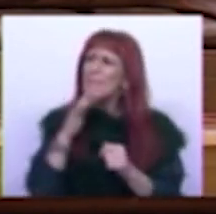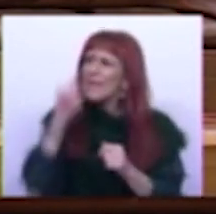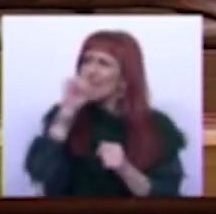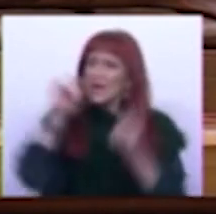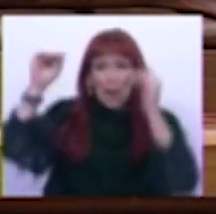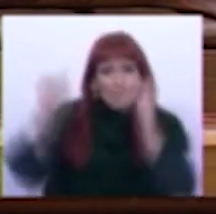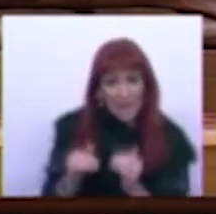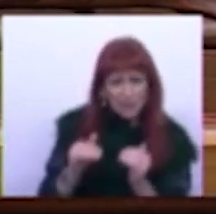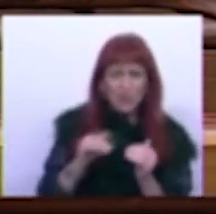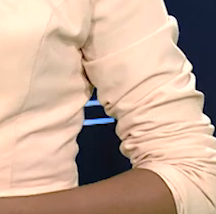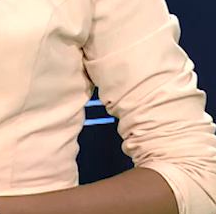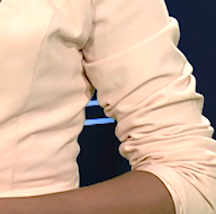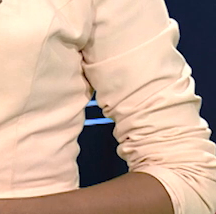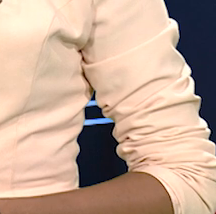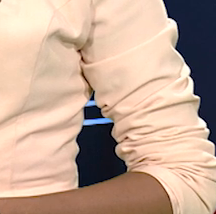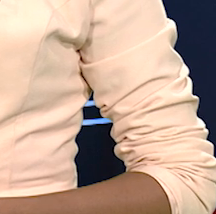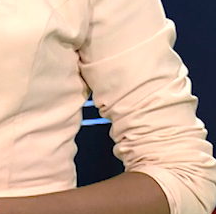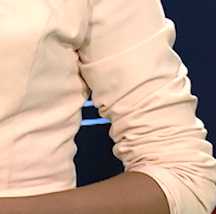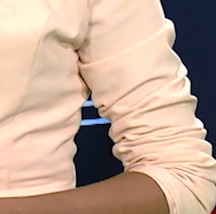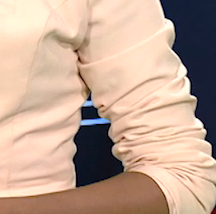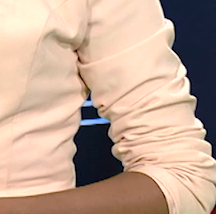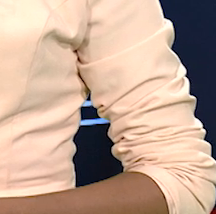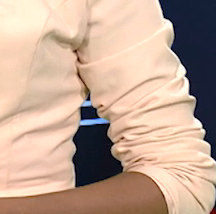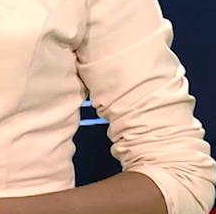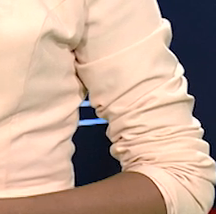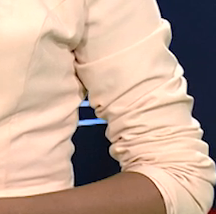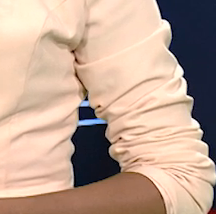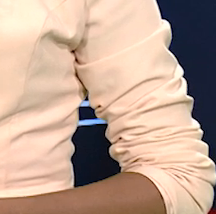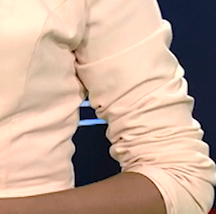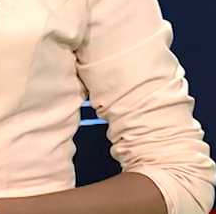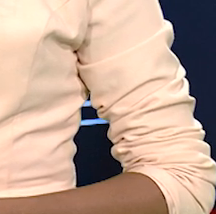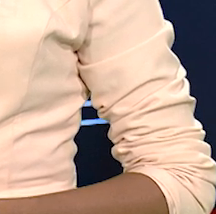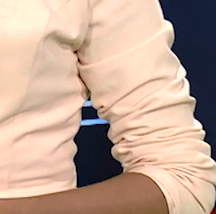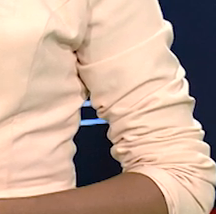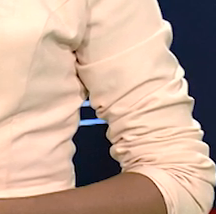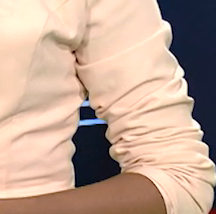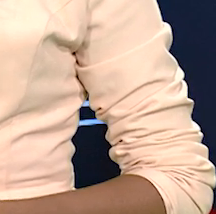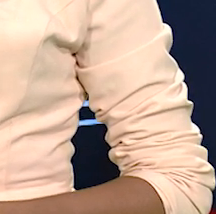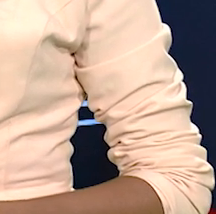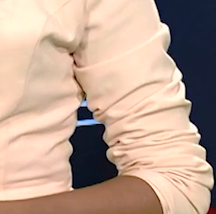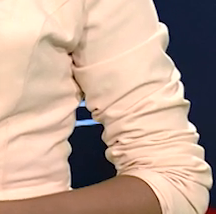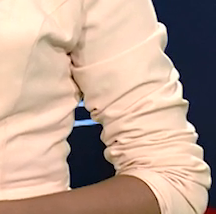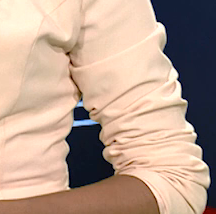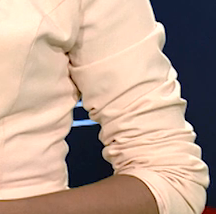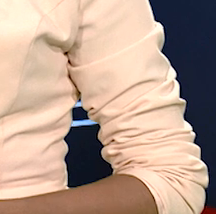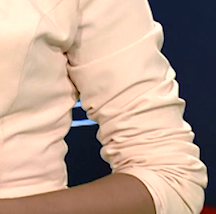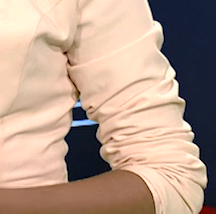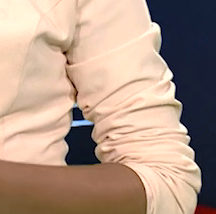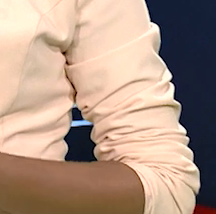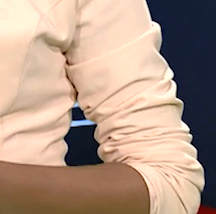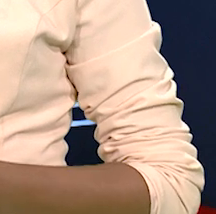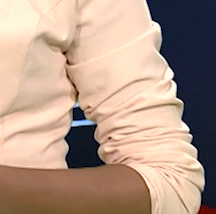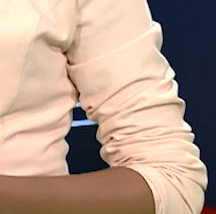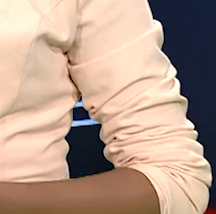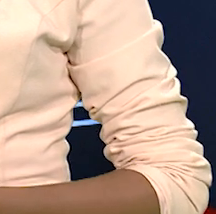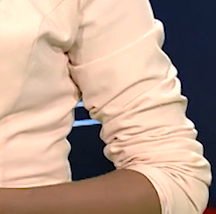por parte das famílias portuguesas. António Costa prometeu lealdade institucional com respeito pela separação de poderes no